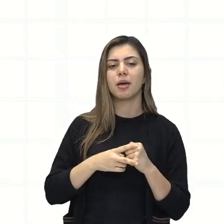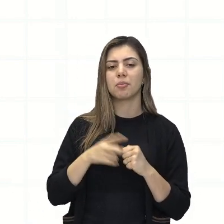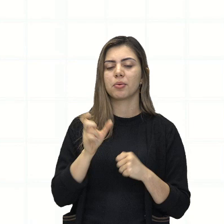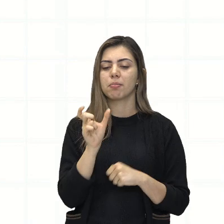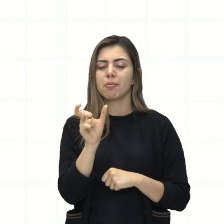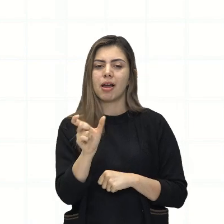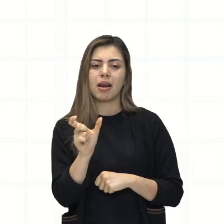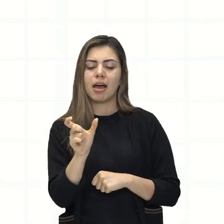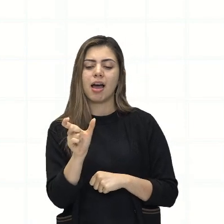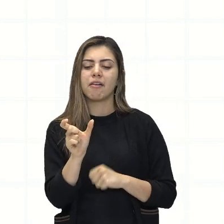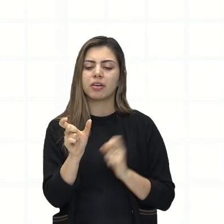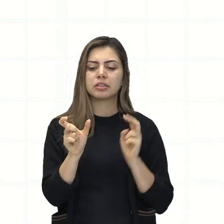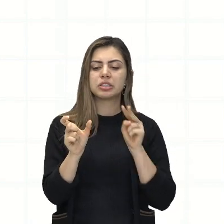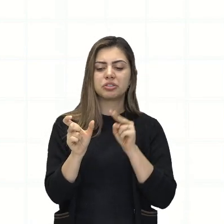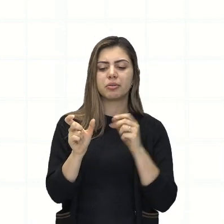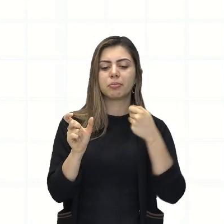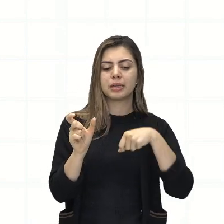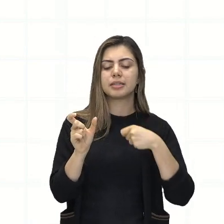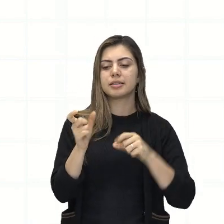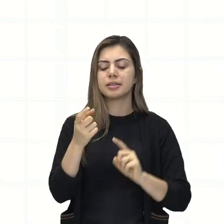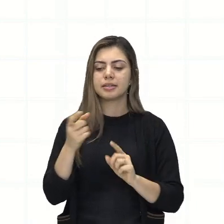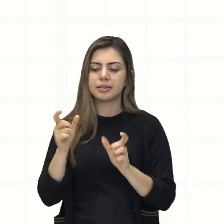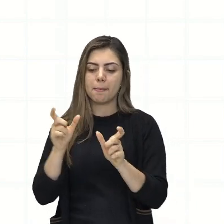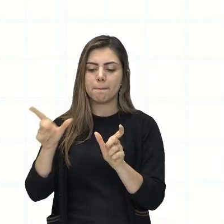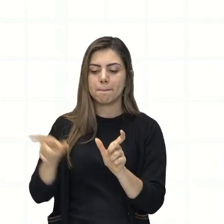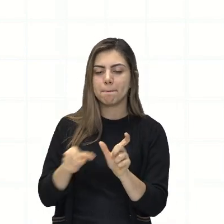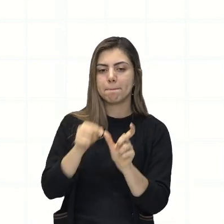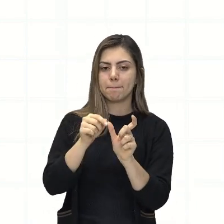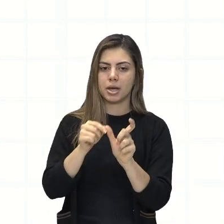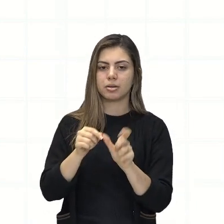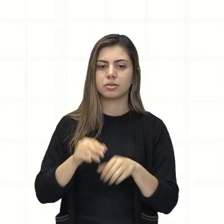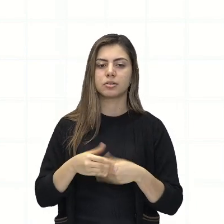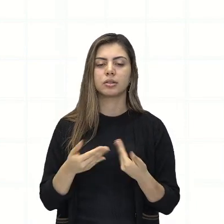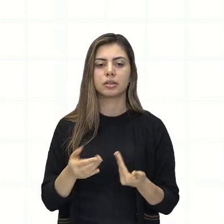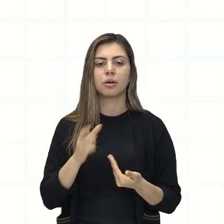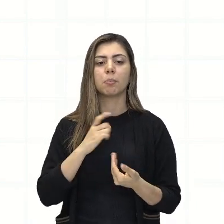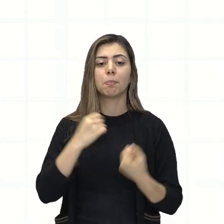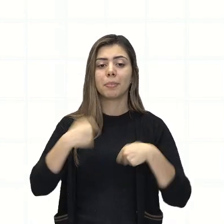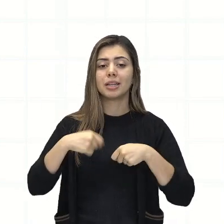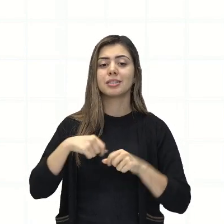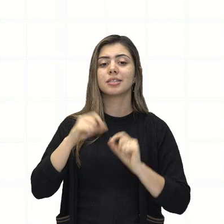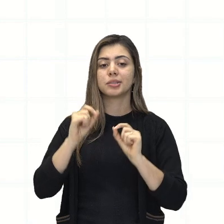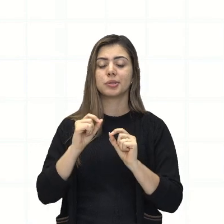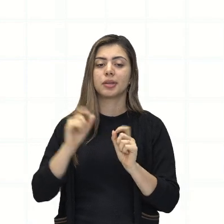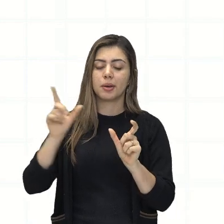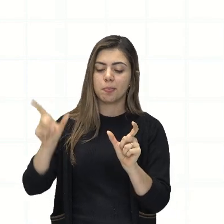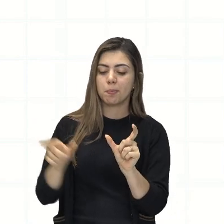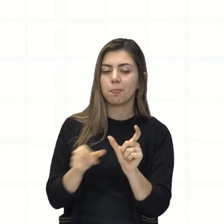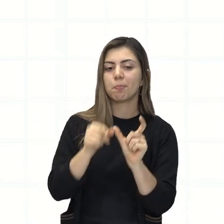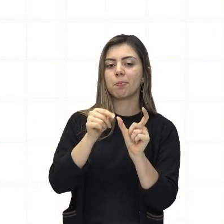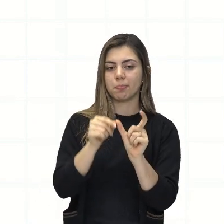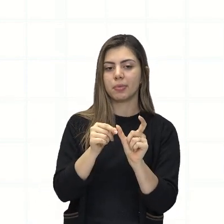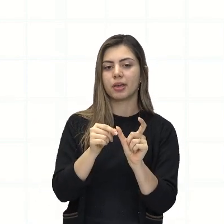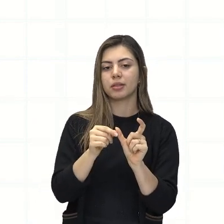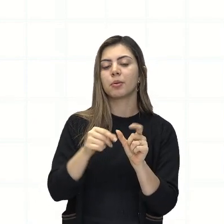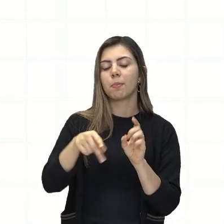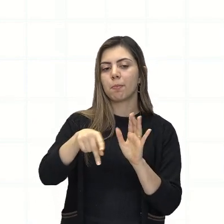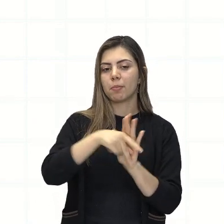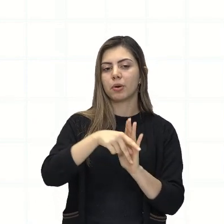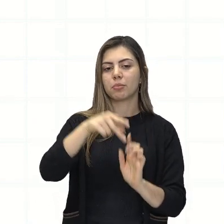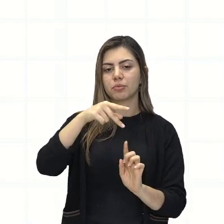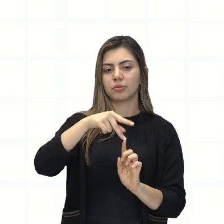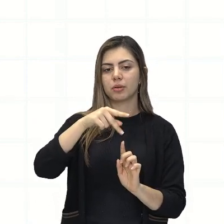incompleta, ou seja, são verbos que trazem consigo a necessidade de